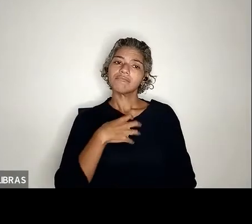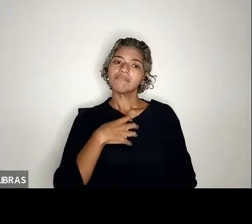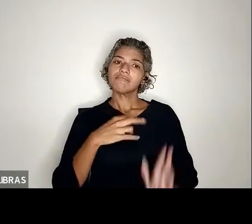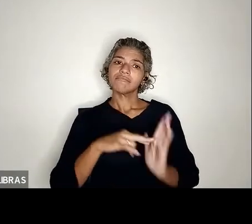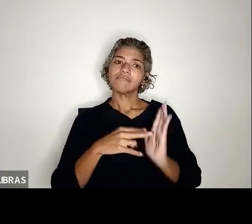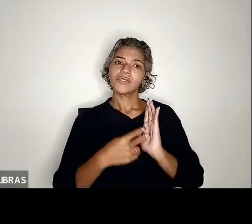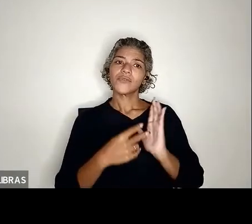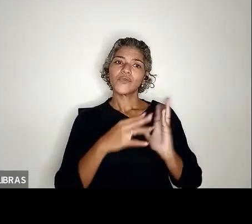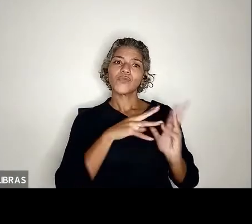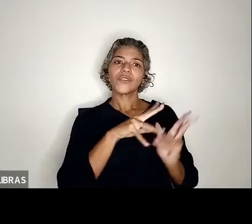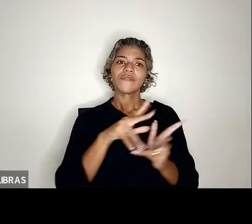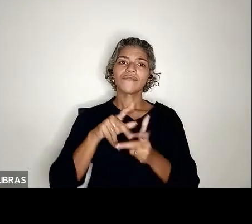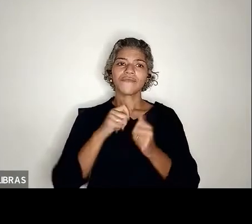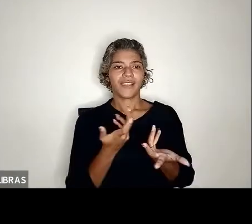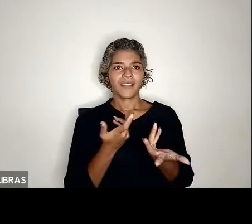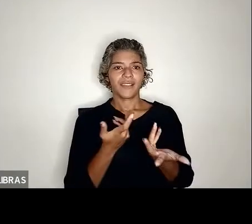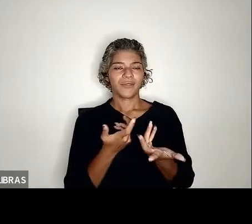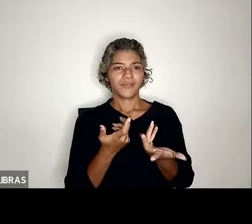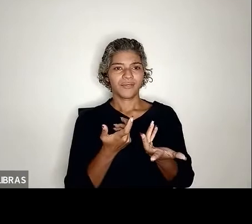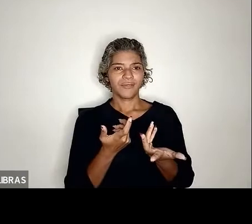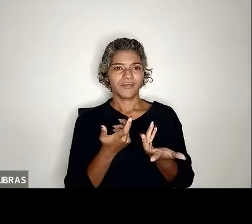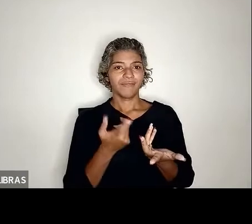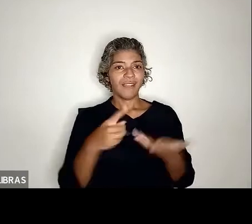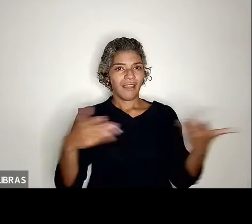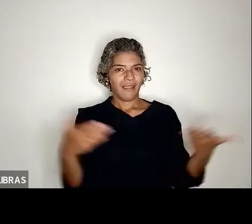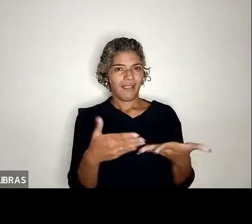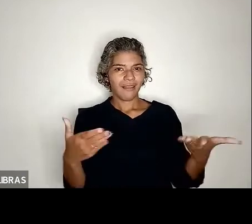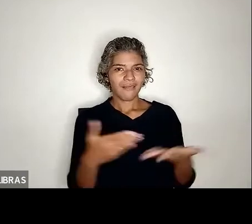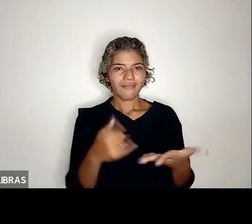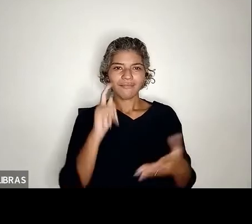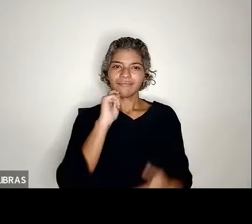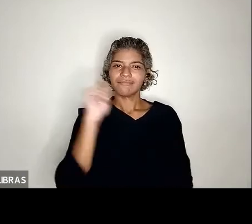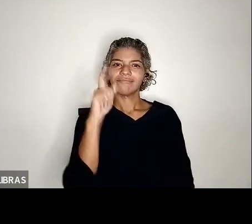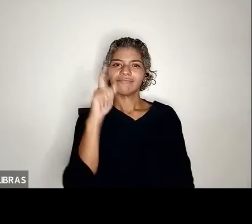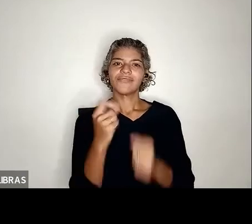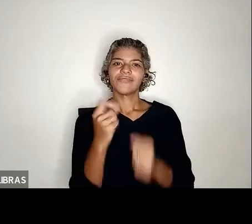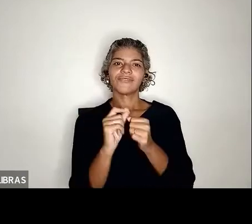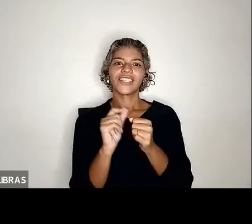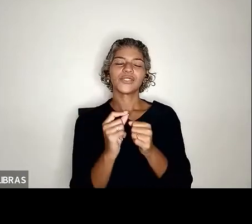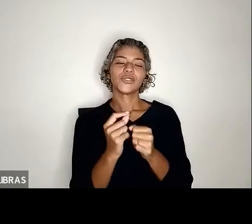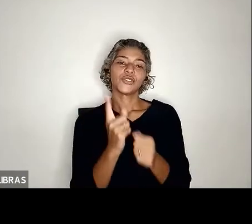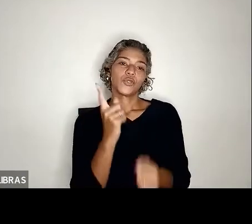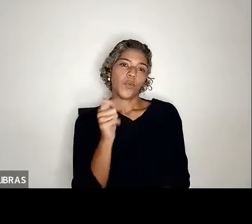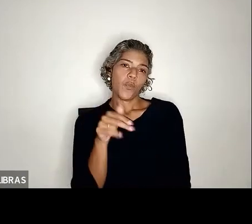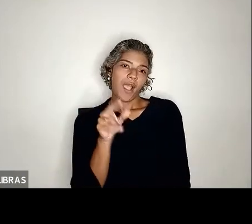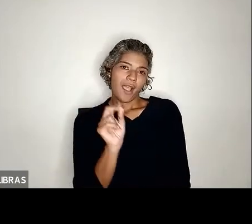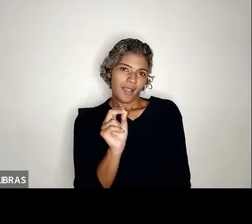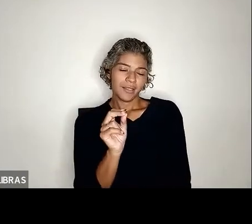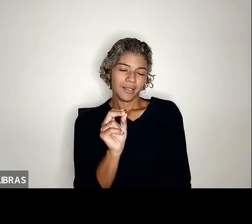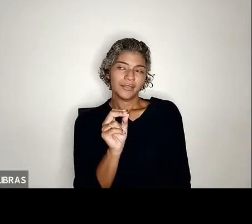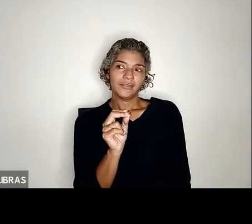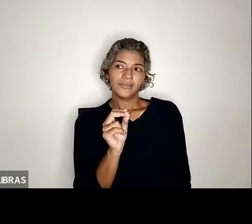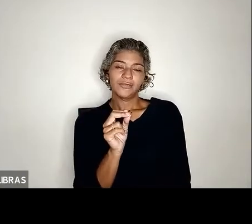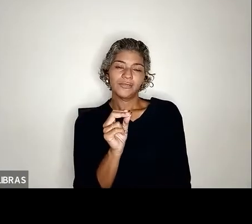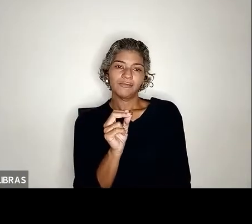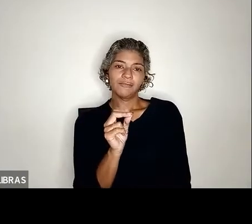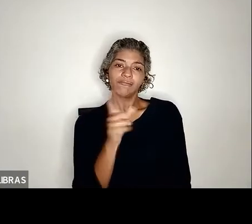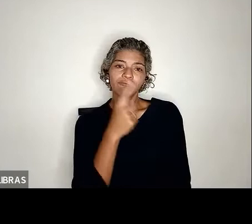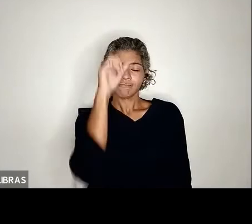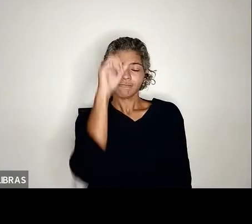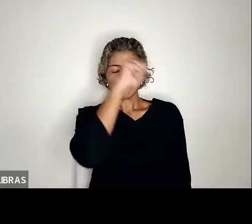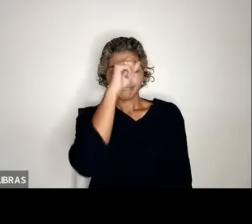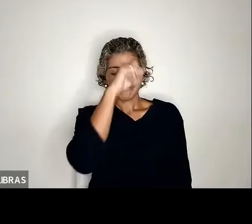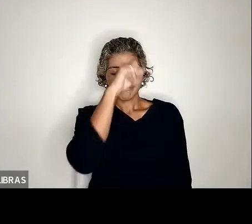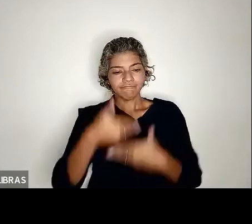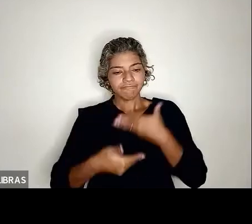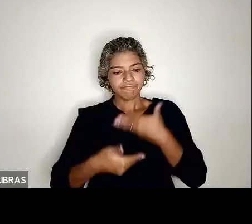Brasileira de Mulheres Cientistas. Em abril, agora, a gente completa um ano. E a gente tem aprendido como transformar esses valores,